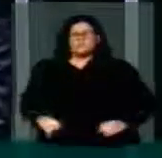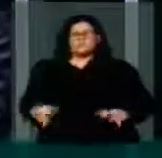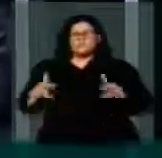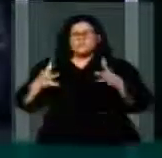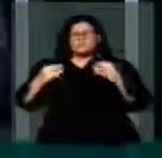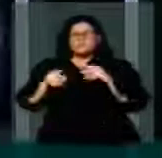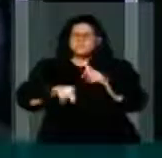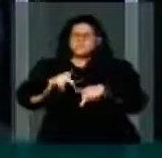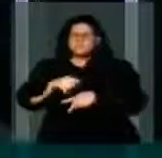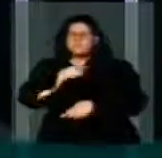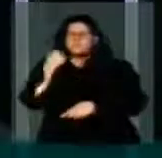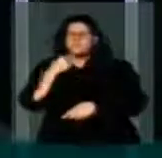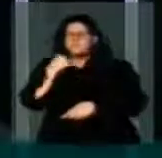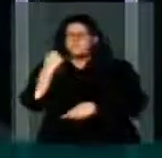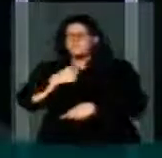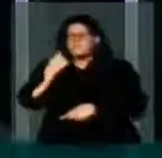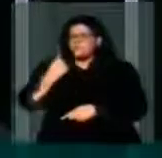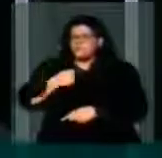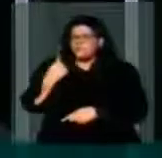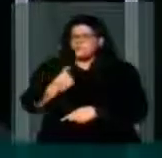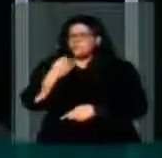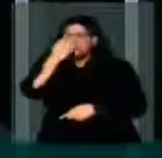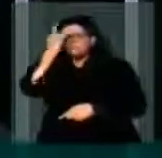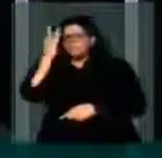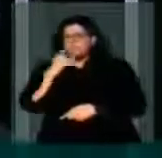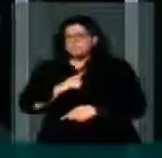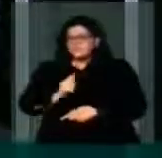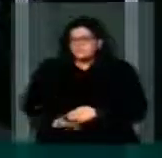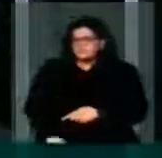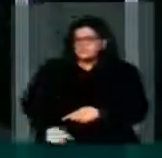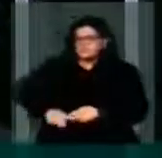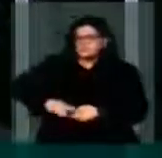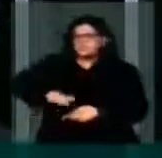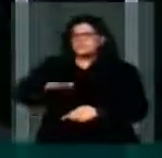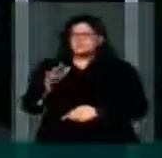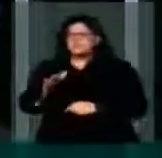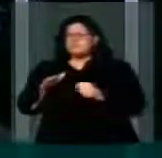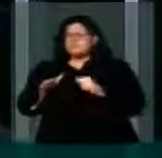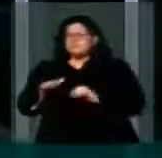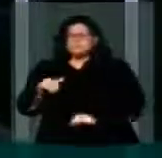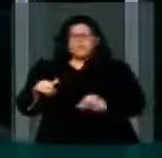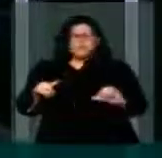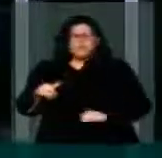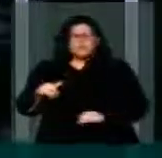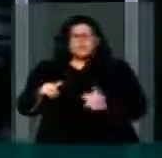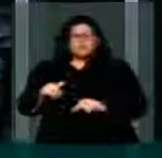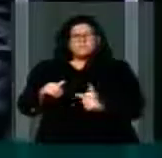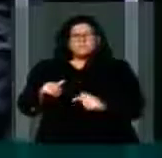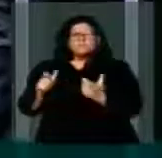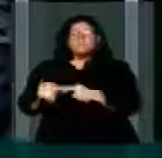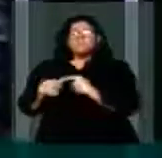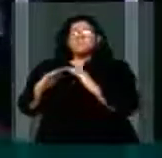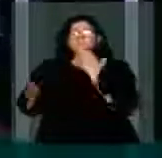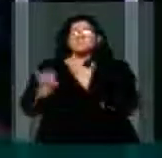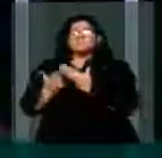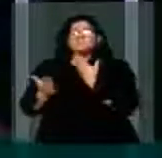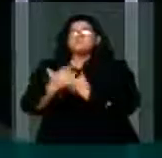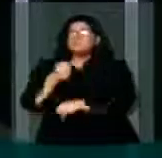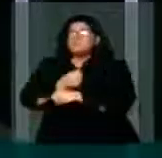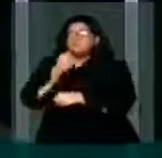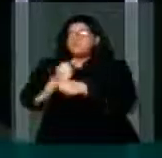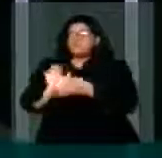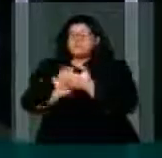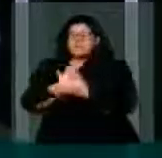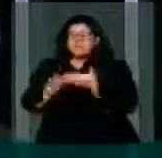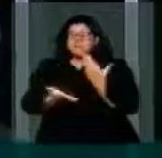está morrendo. Eu sou a favor dessas crianças que não têm onde estudar, porque o dinheiro que era para ir para a escola vai para o corrupto. Eu sou a favor